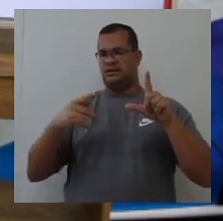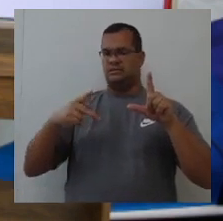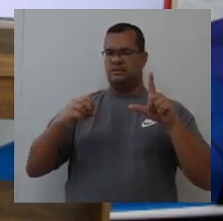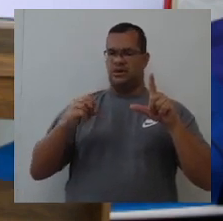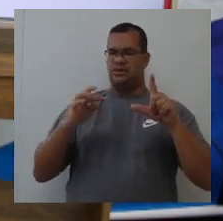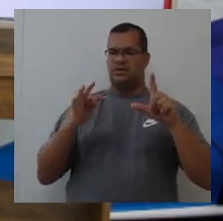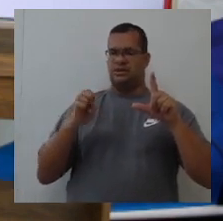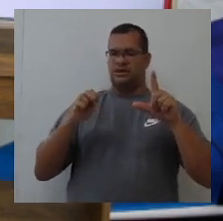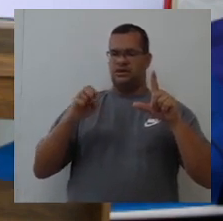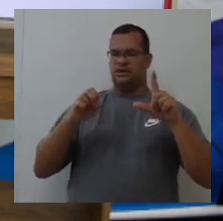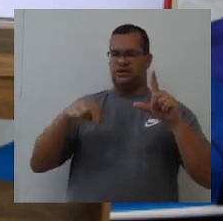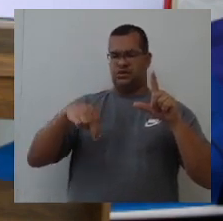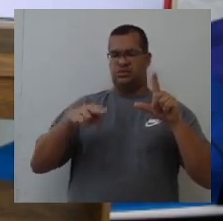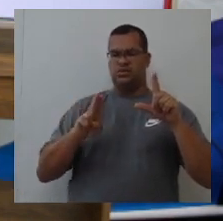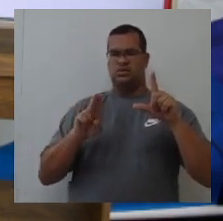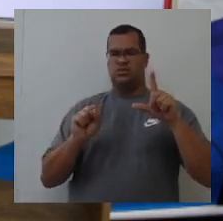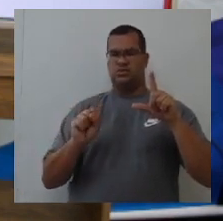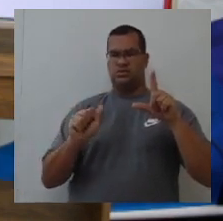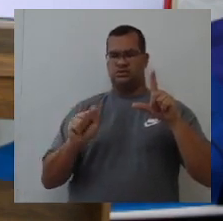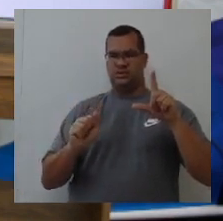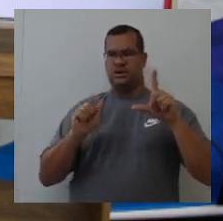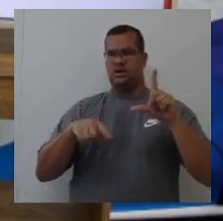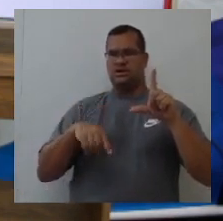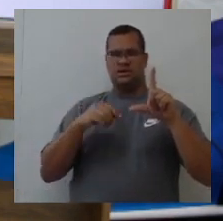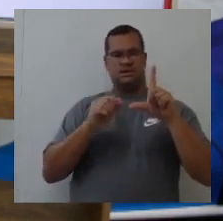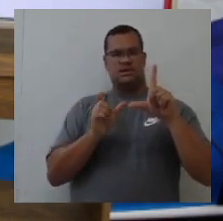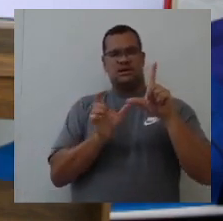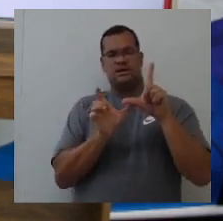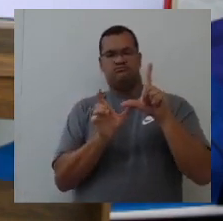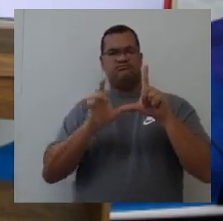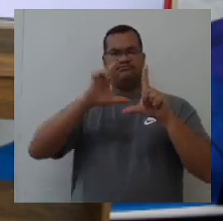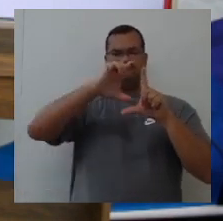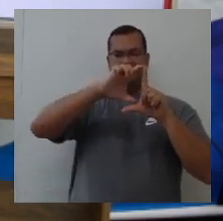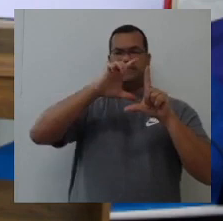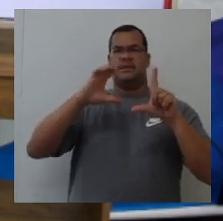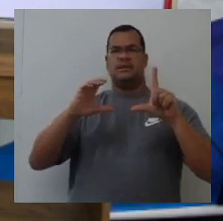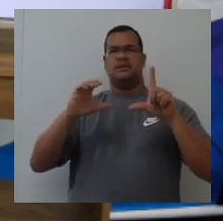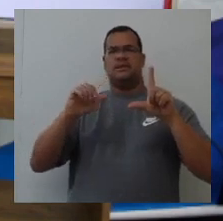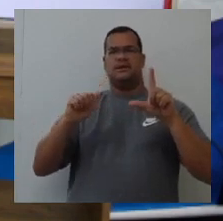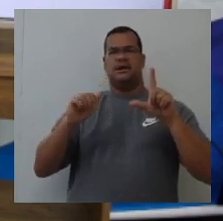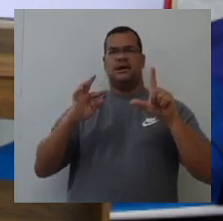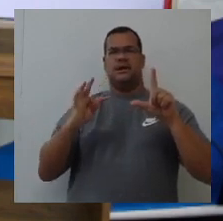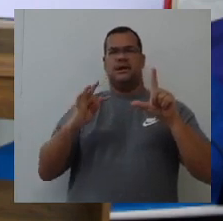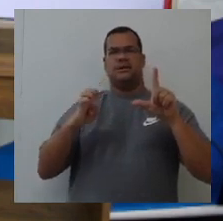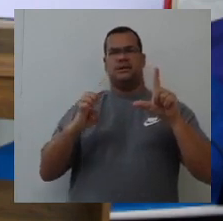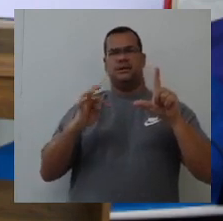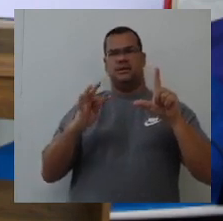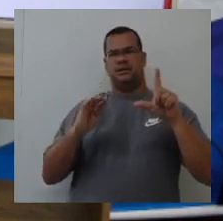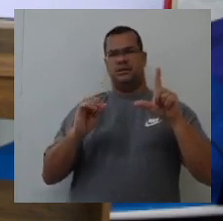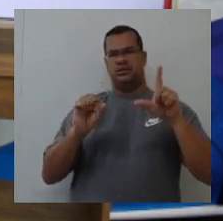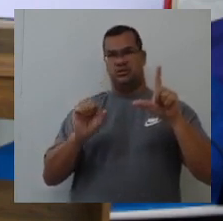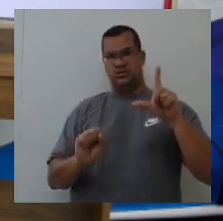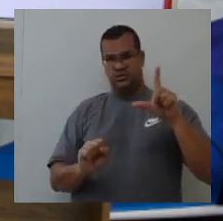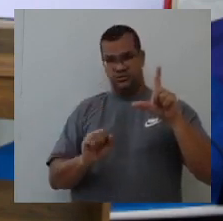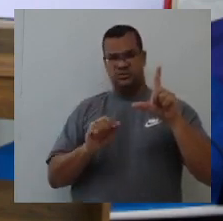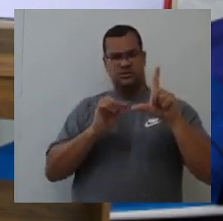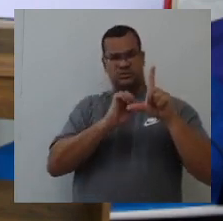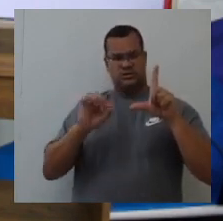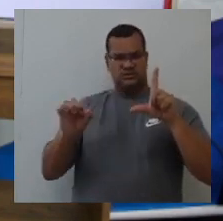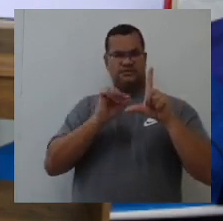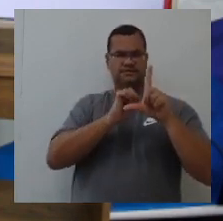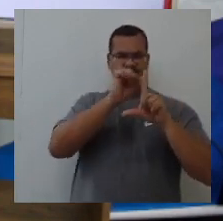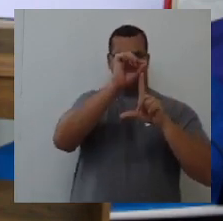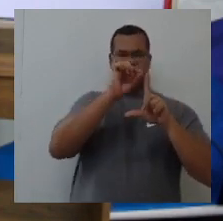outras medidas especiais. Medidas de lados chamados catetos. Então, tanto o lado B quanto o lado C são